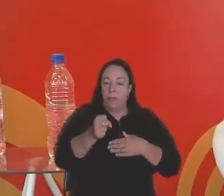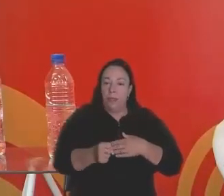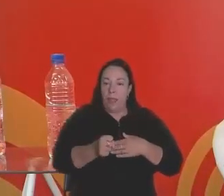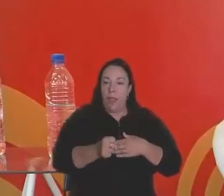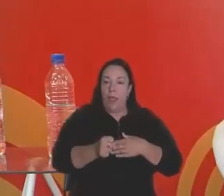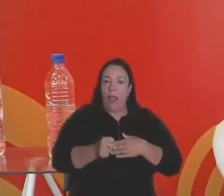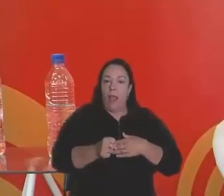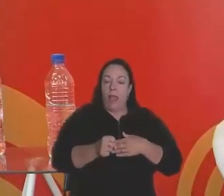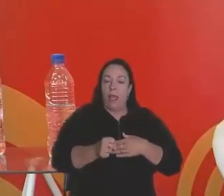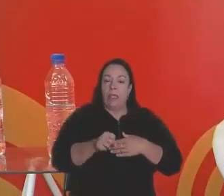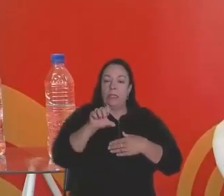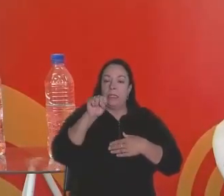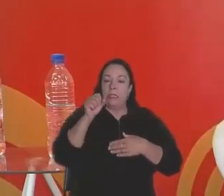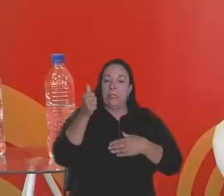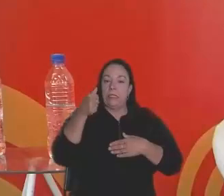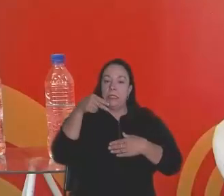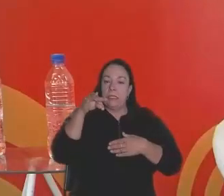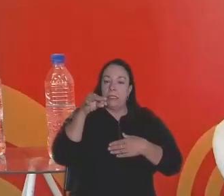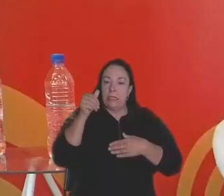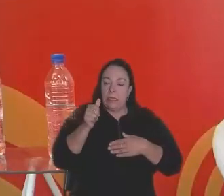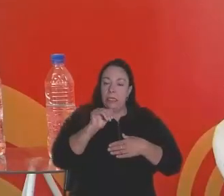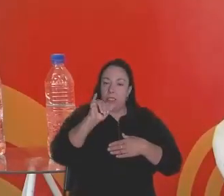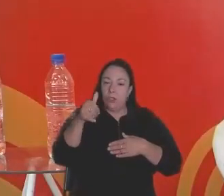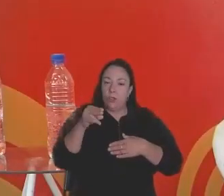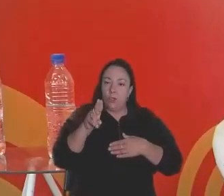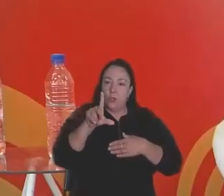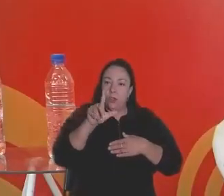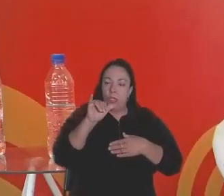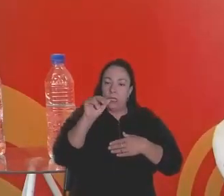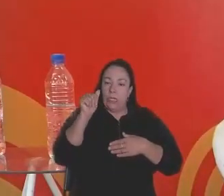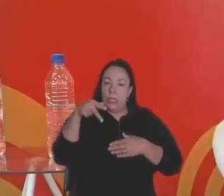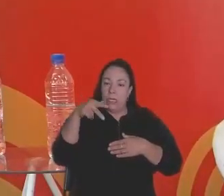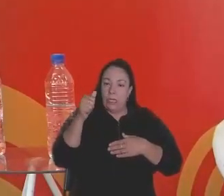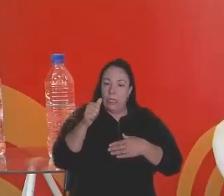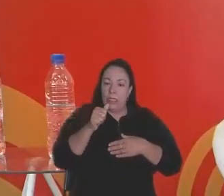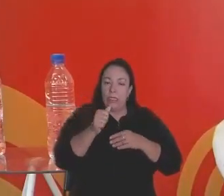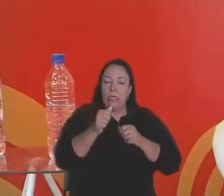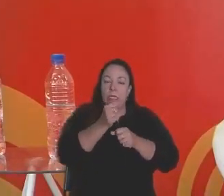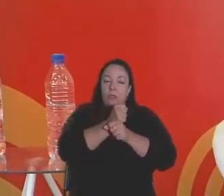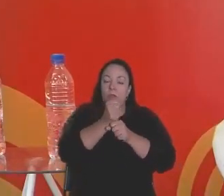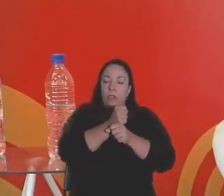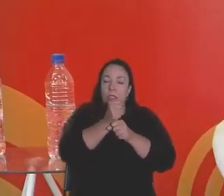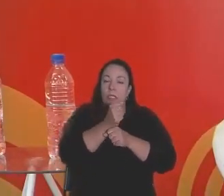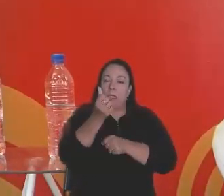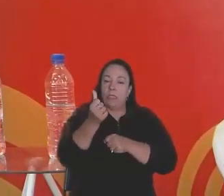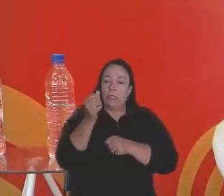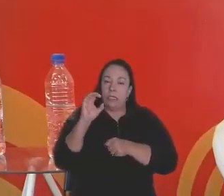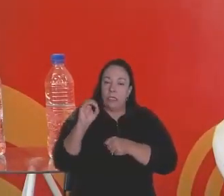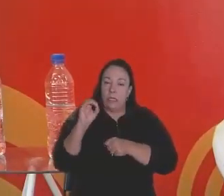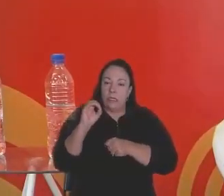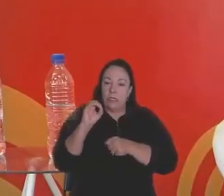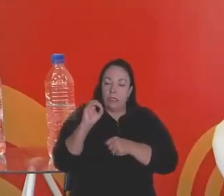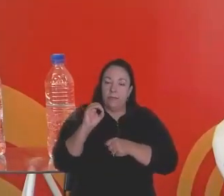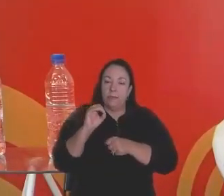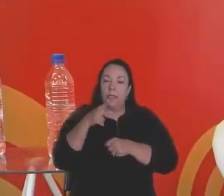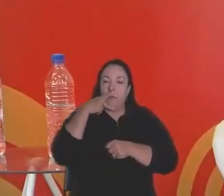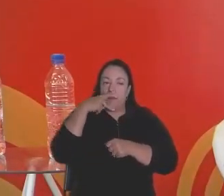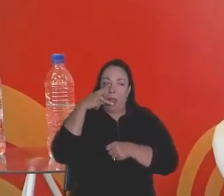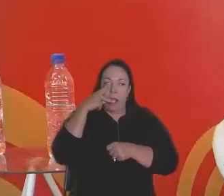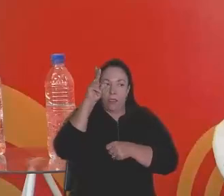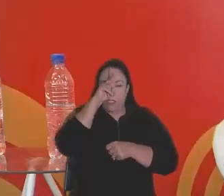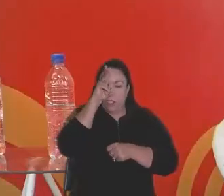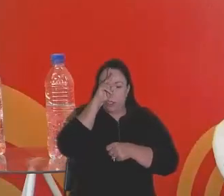Juliana tocando boiada no lombo do cavalo na década de 60 e nos anos 70. E ele sempre contando as